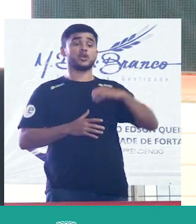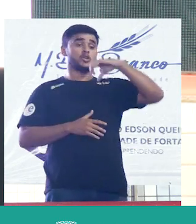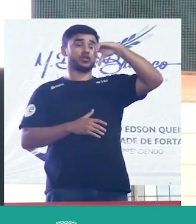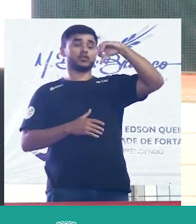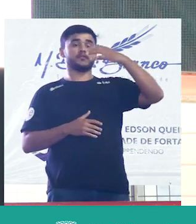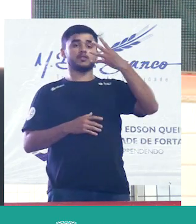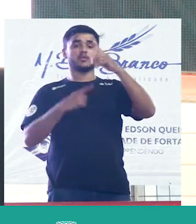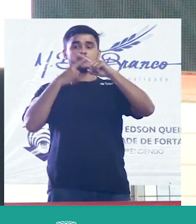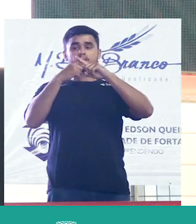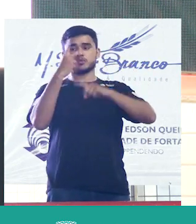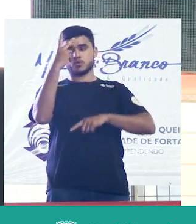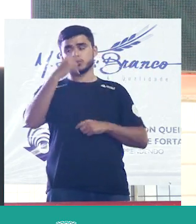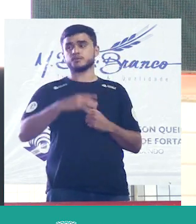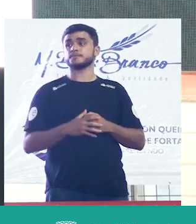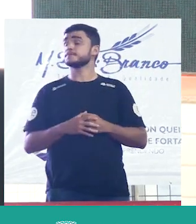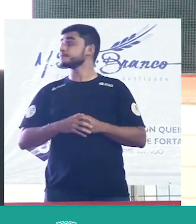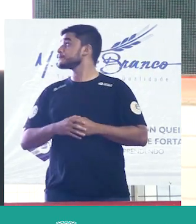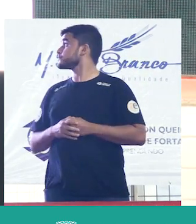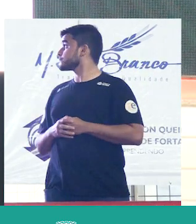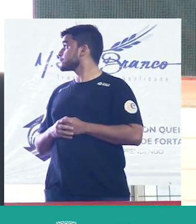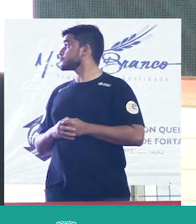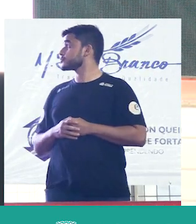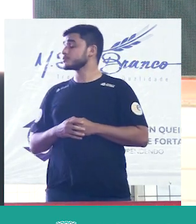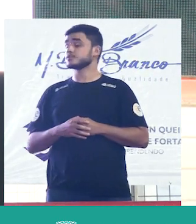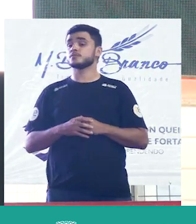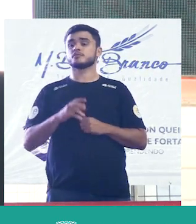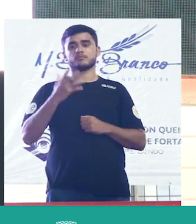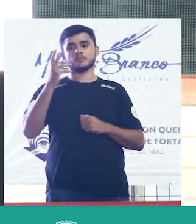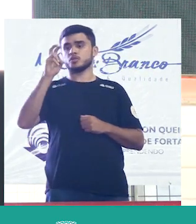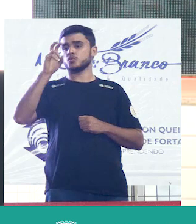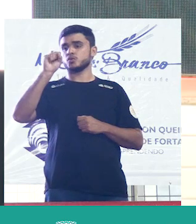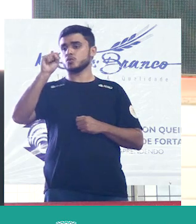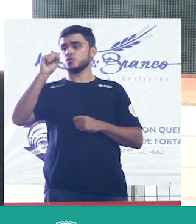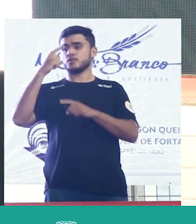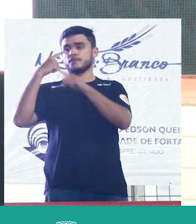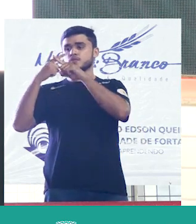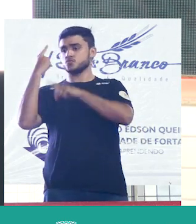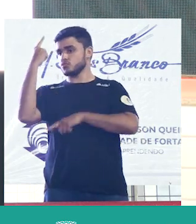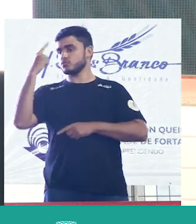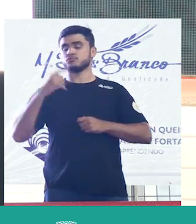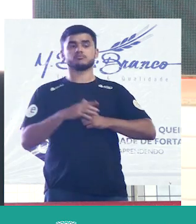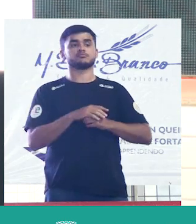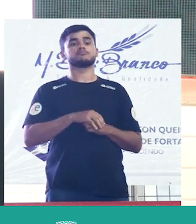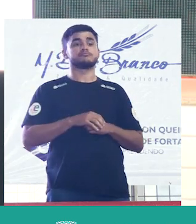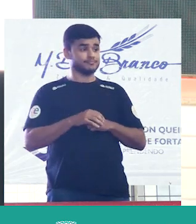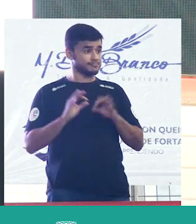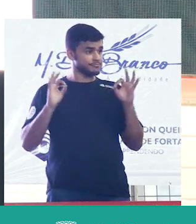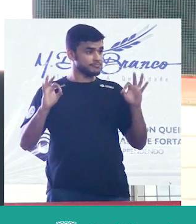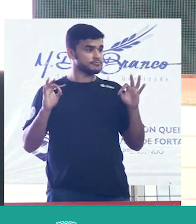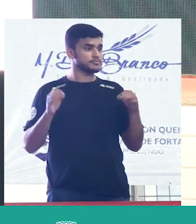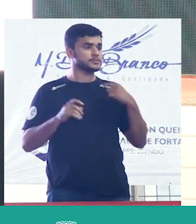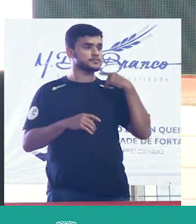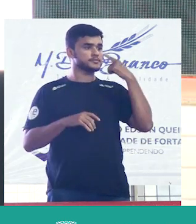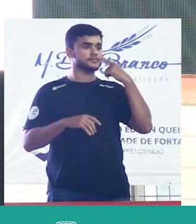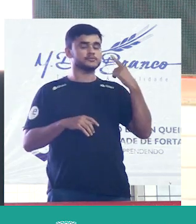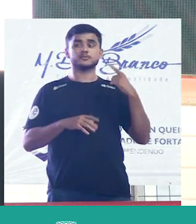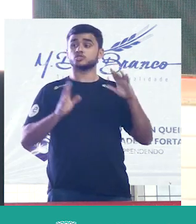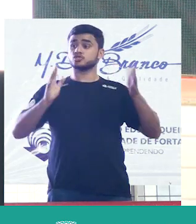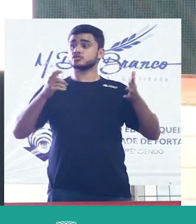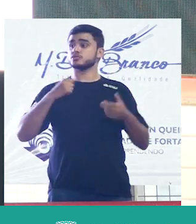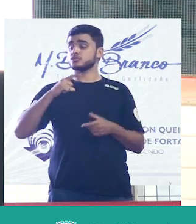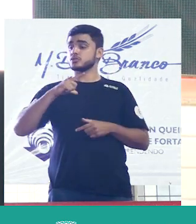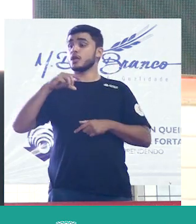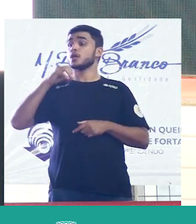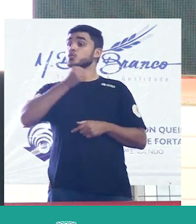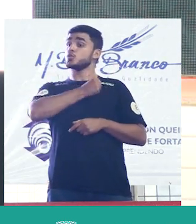Quanto é que pesa 1 mol da propanona? 58 gramas por mol. Isso a questão deu. Se um mol de fenol pesa 94 gramas,